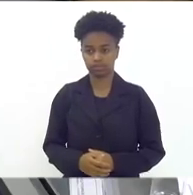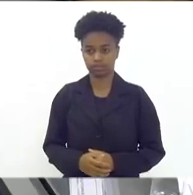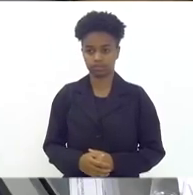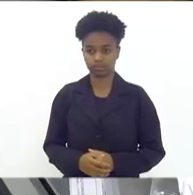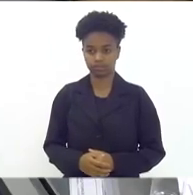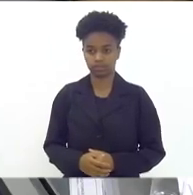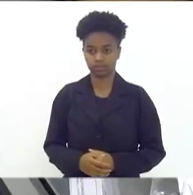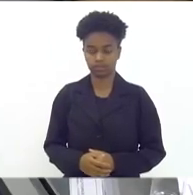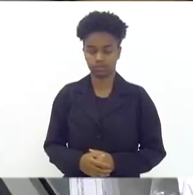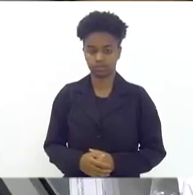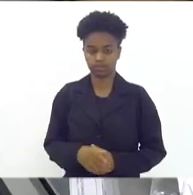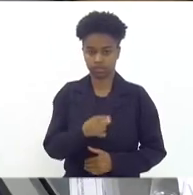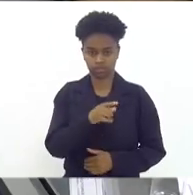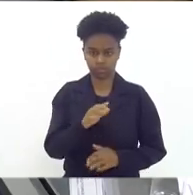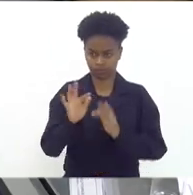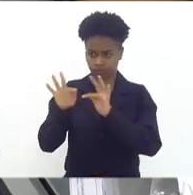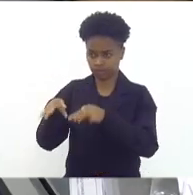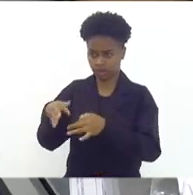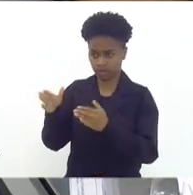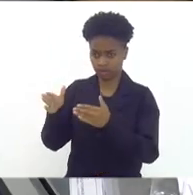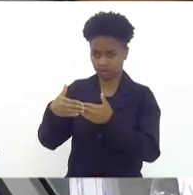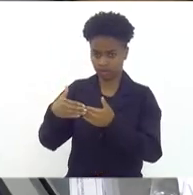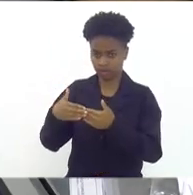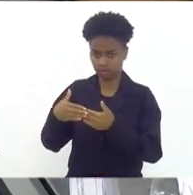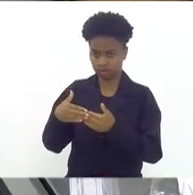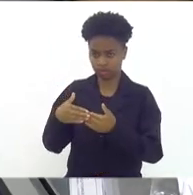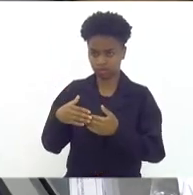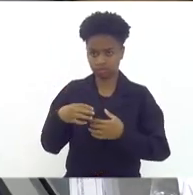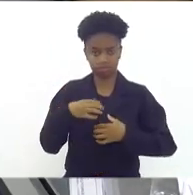concluiu concluiu sua fala